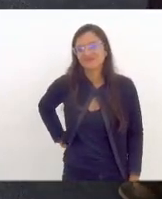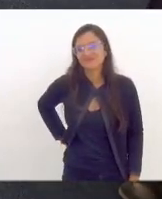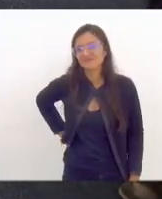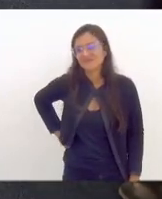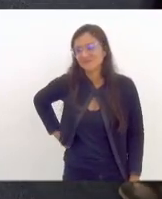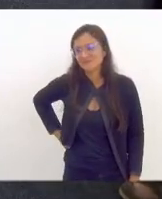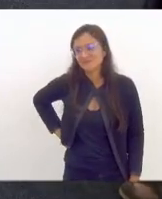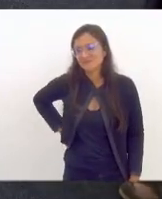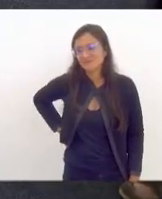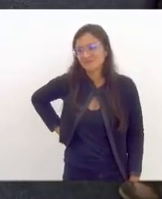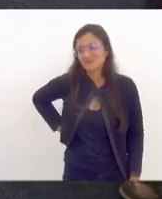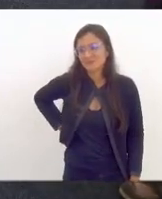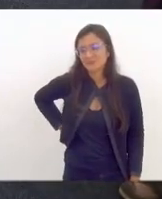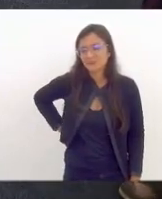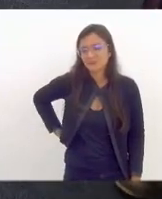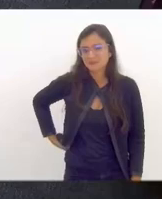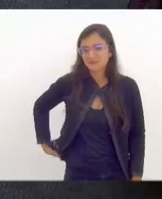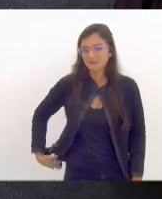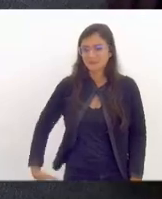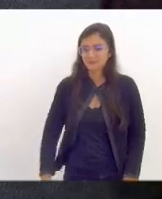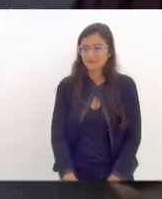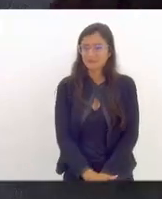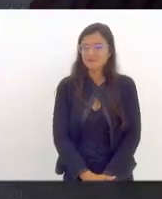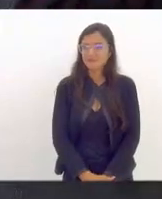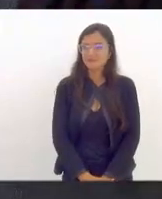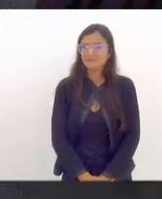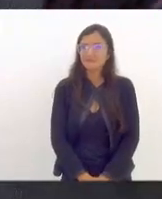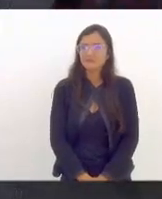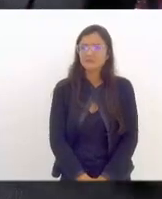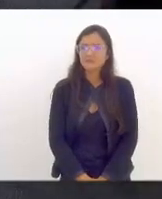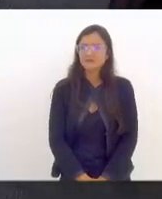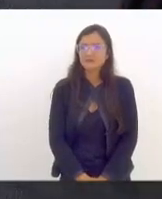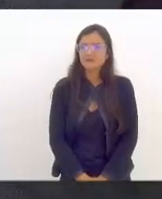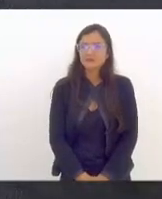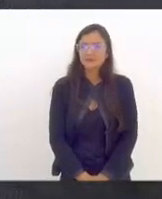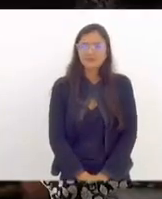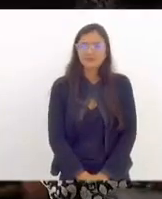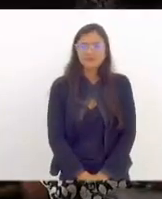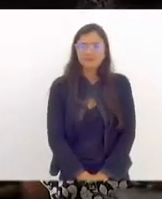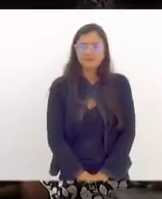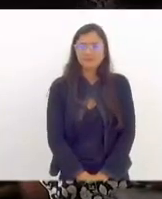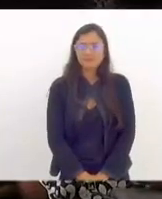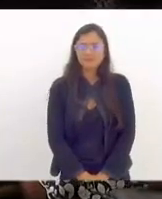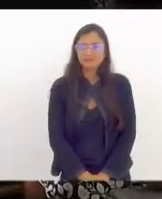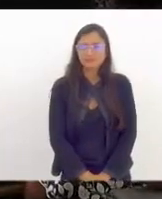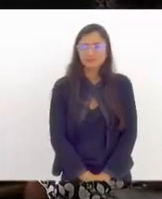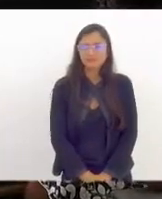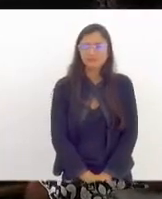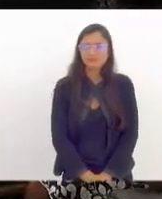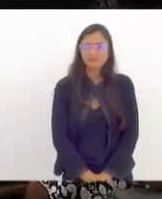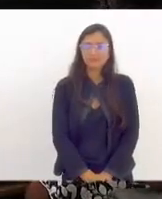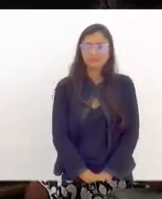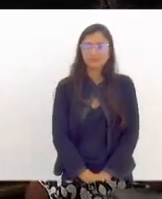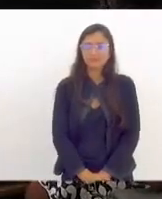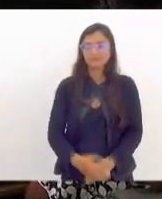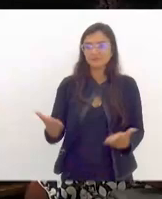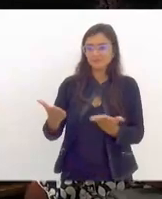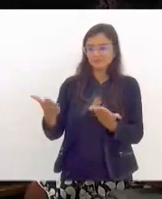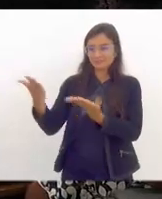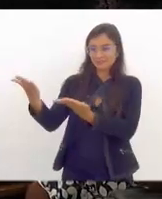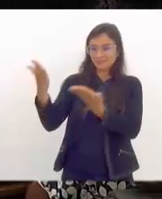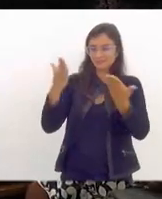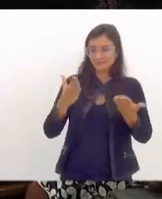Vou até ver se eu não vou falar o nome errado agora pera aí não tá bom próximo homenageado eu